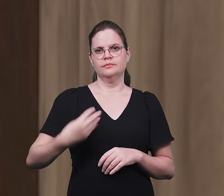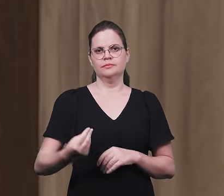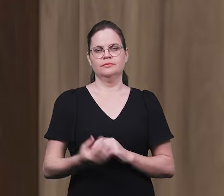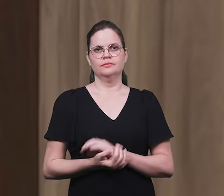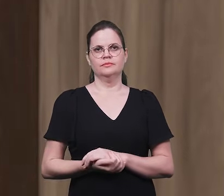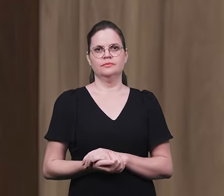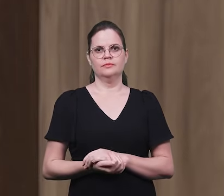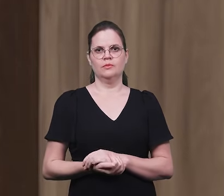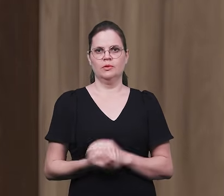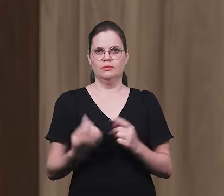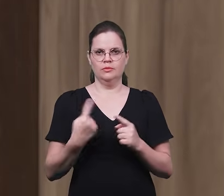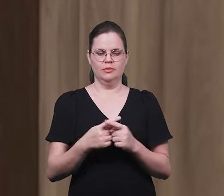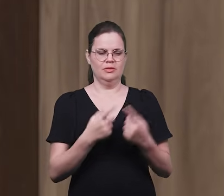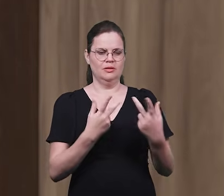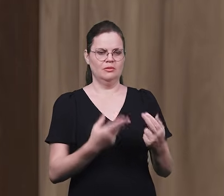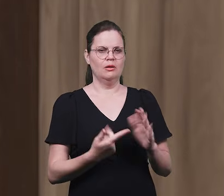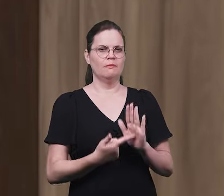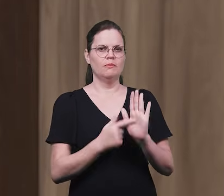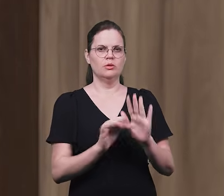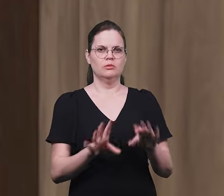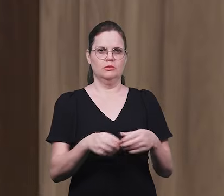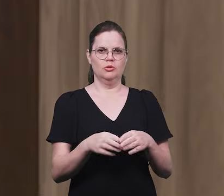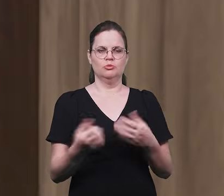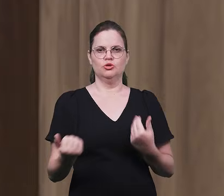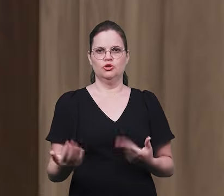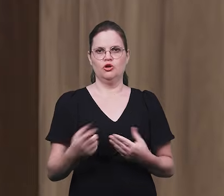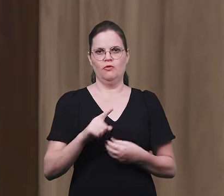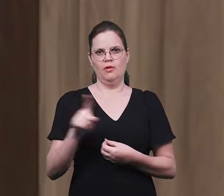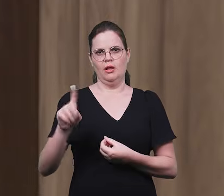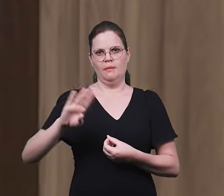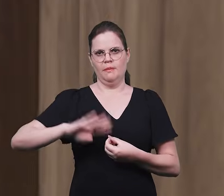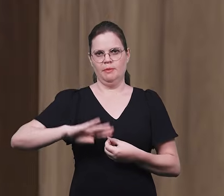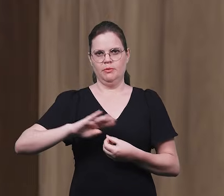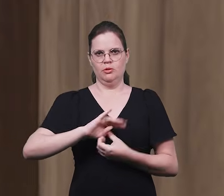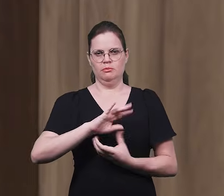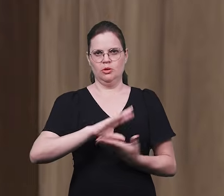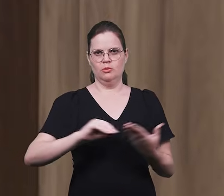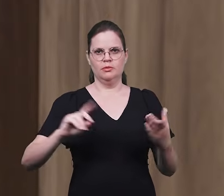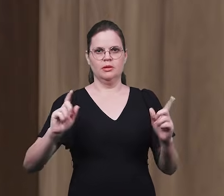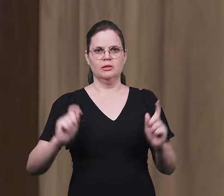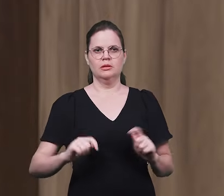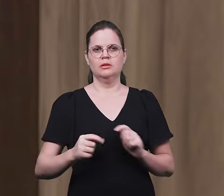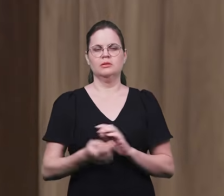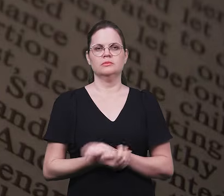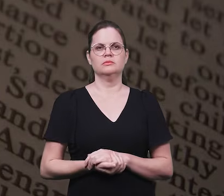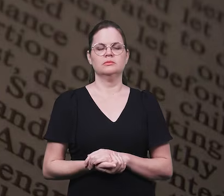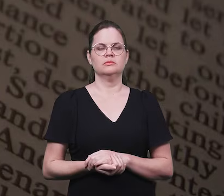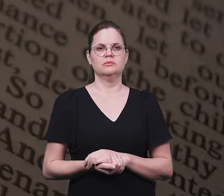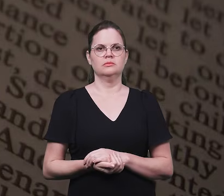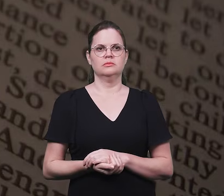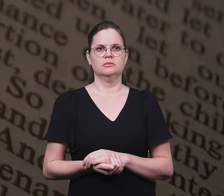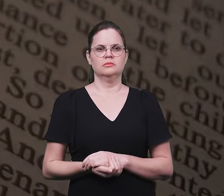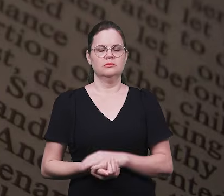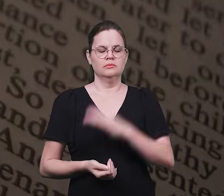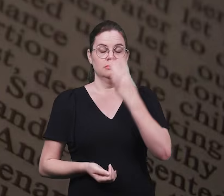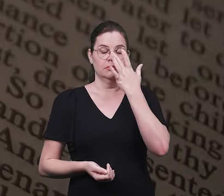nossos filhos, a exemplo do comportamento desses jovens, se observa